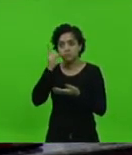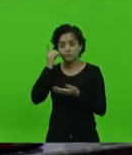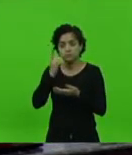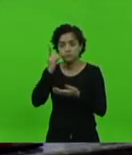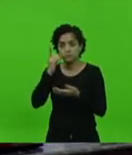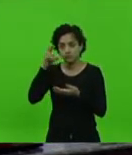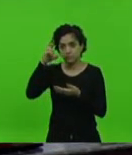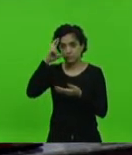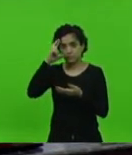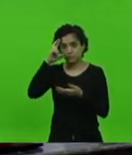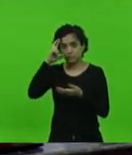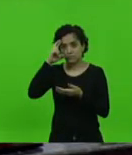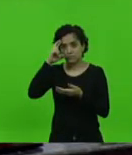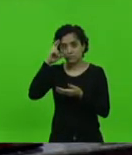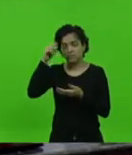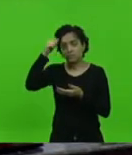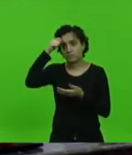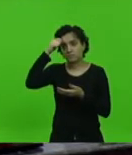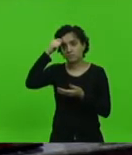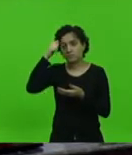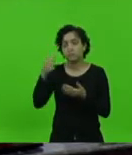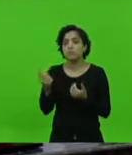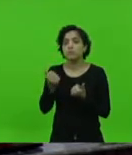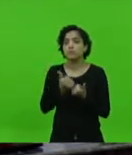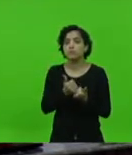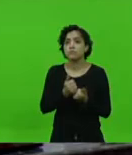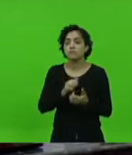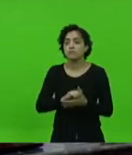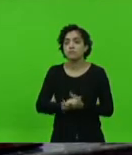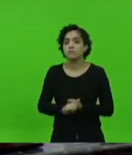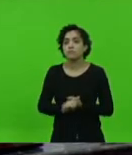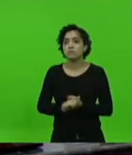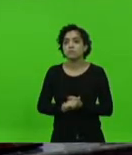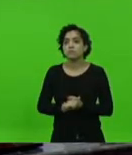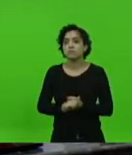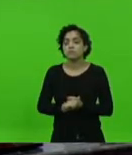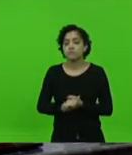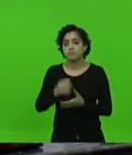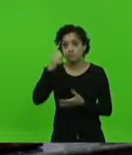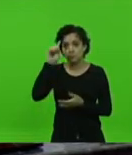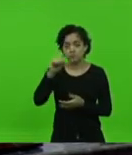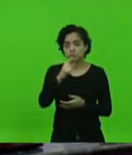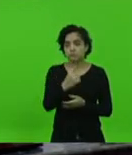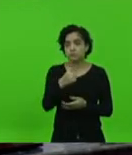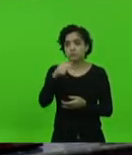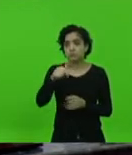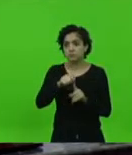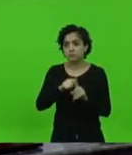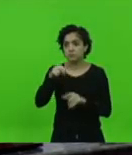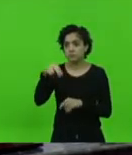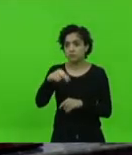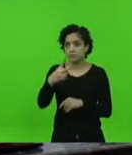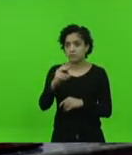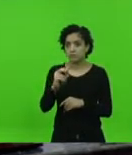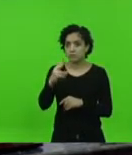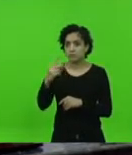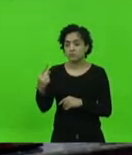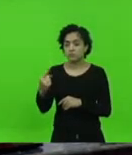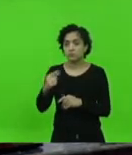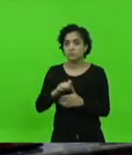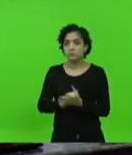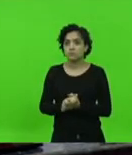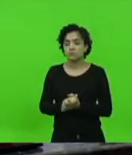alban Adrianinho adoxy as 14 horas do dia dezessete do mês de novembro 2021